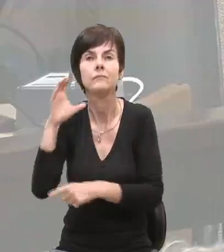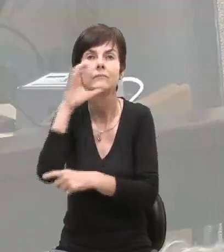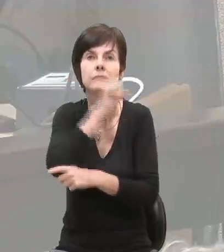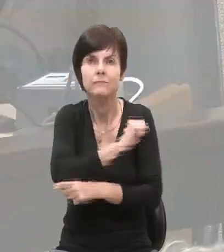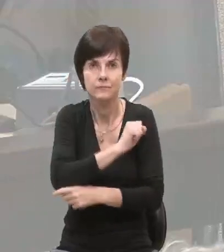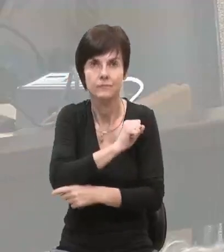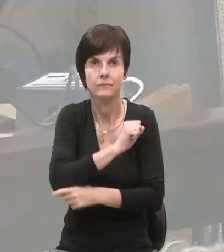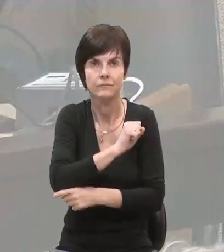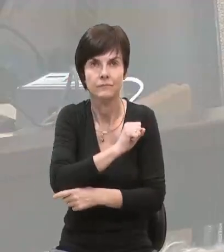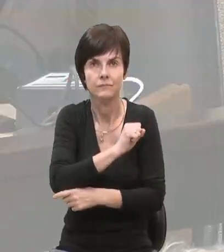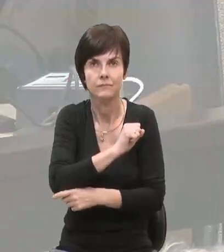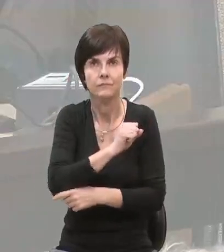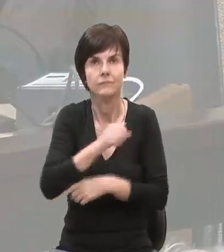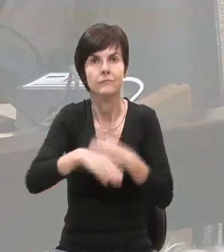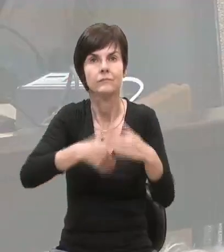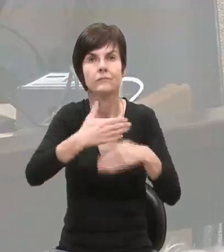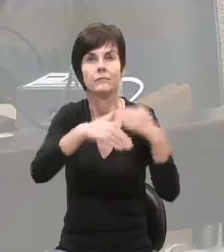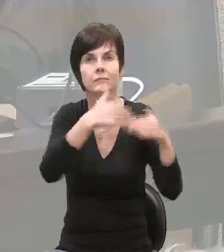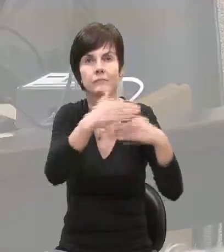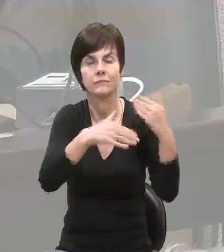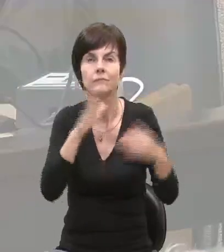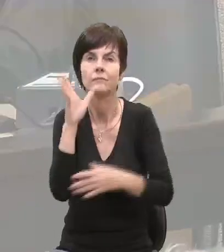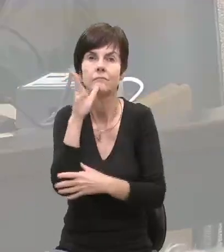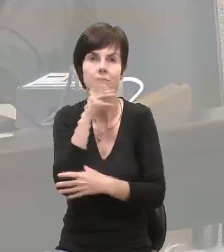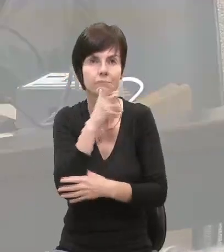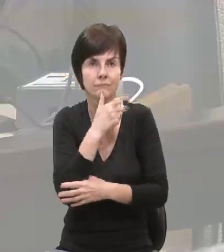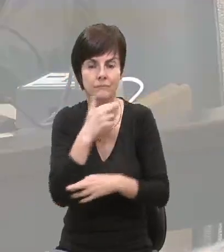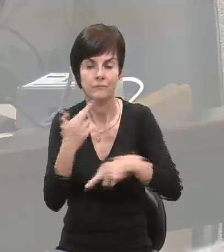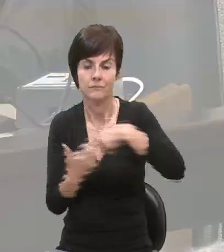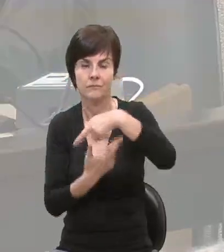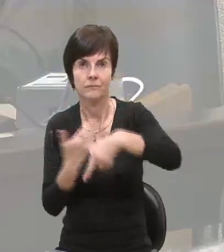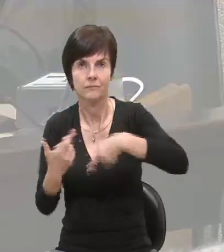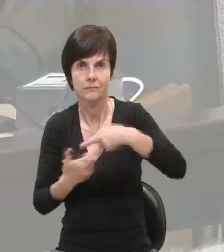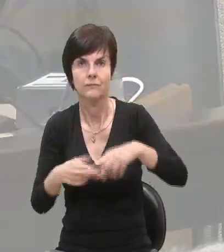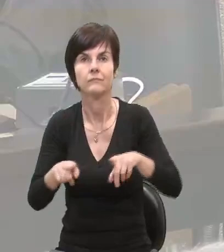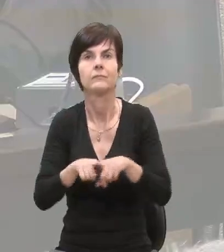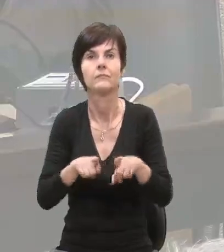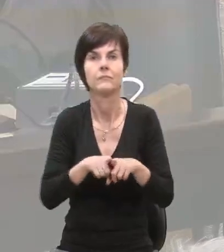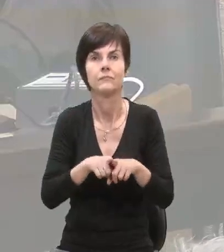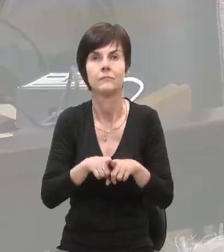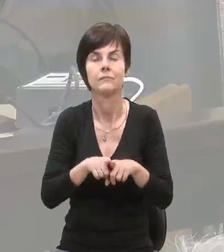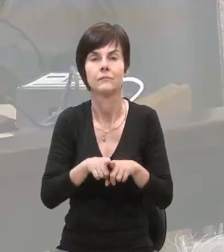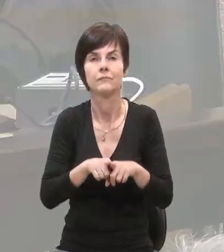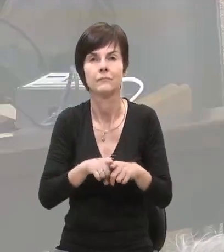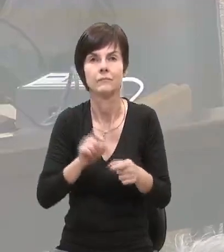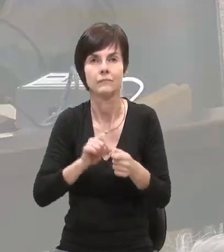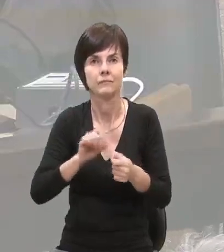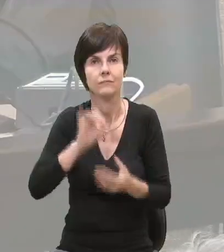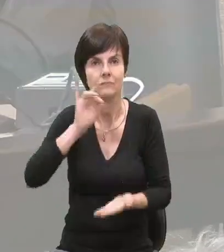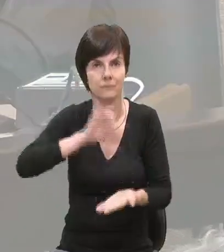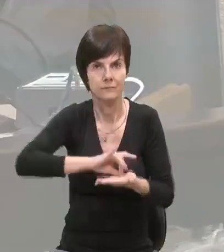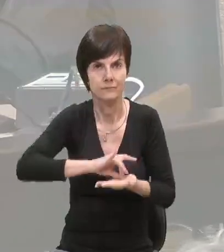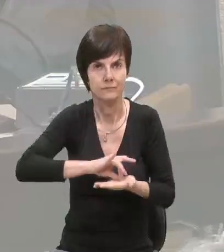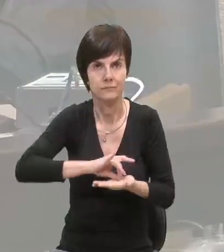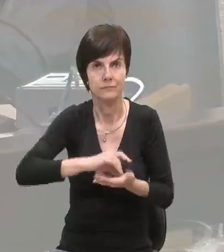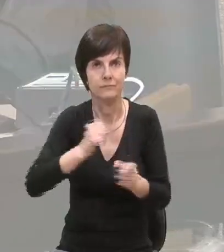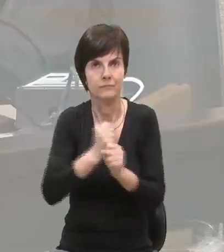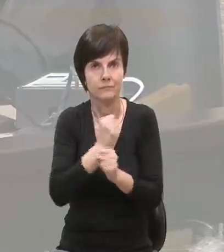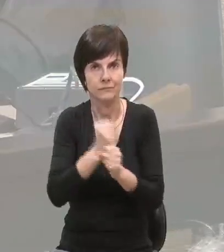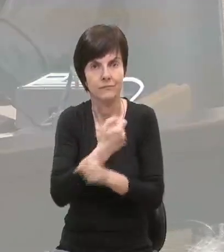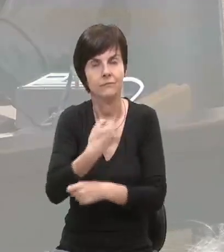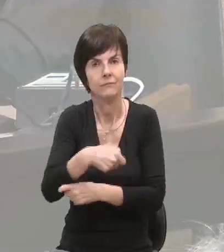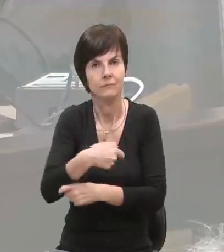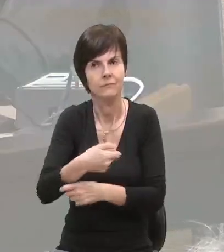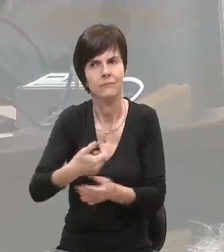agilidade nestes processos, tanto de reforma, tanto também de execução de obras, que